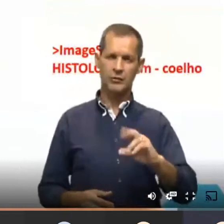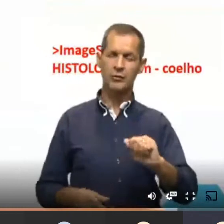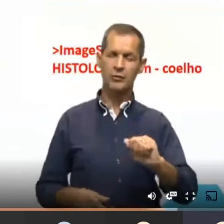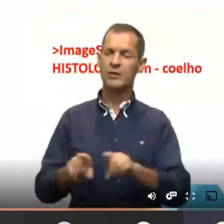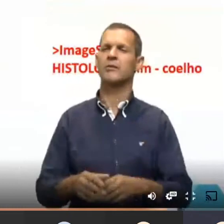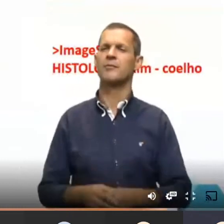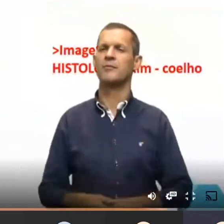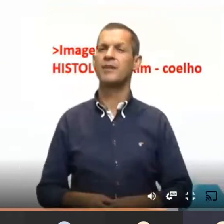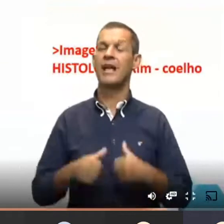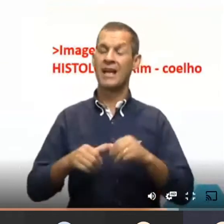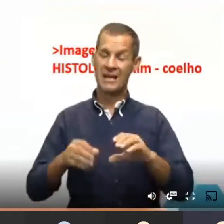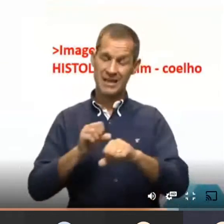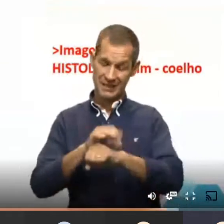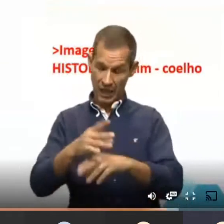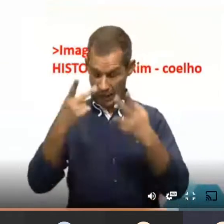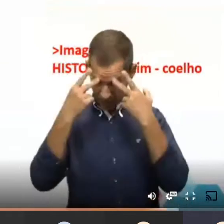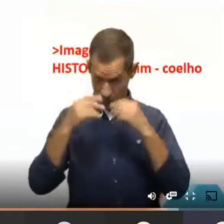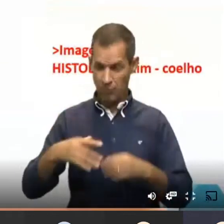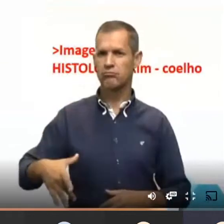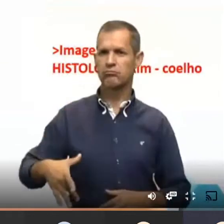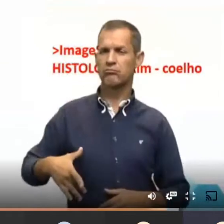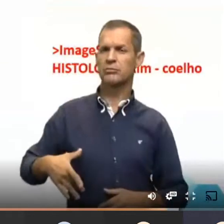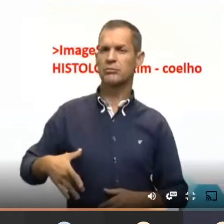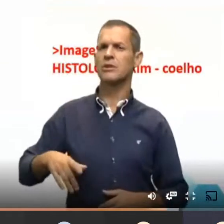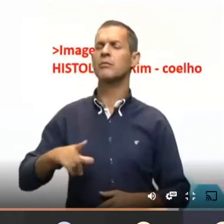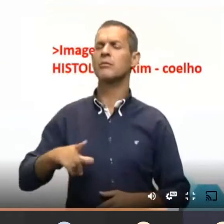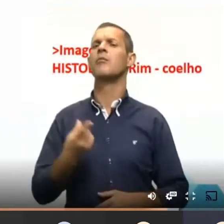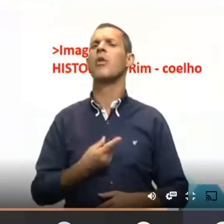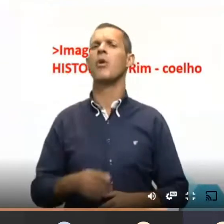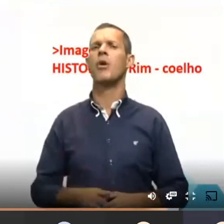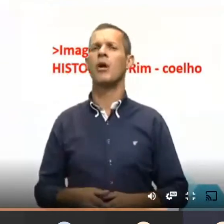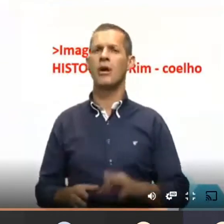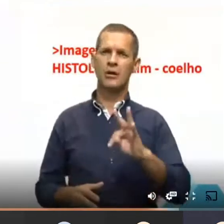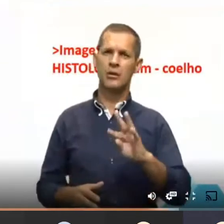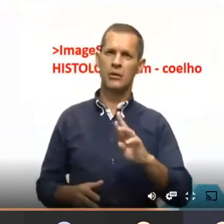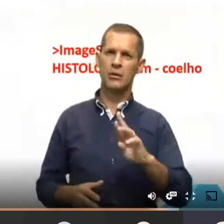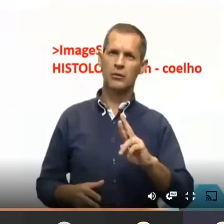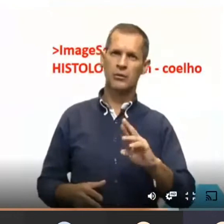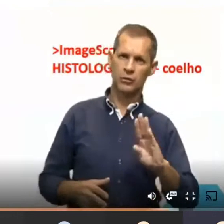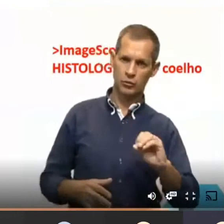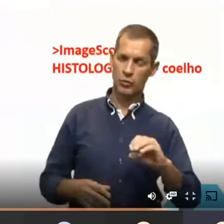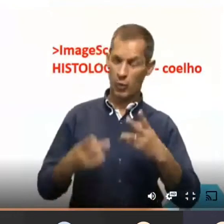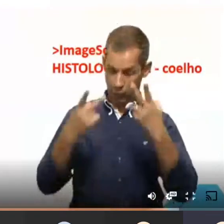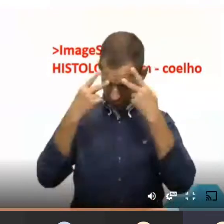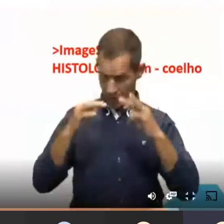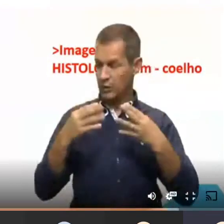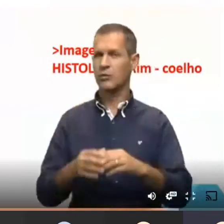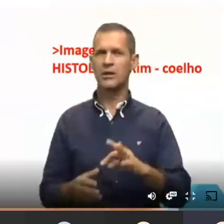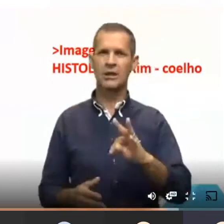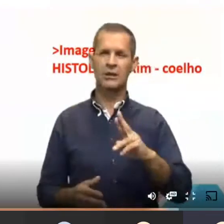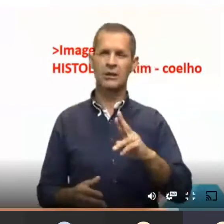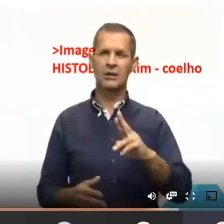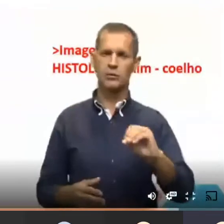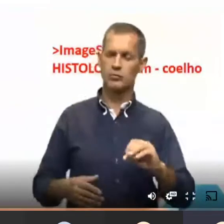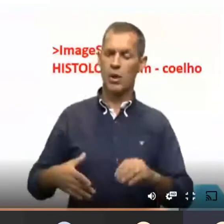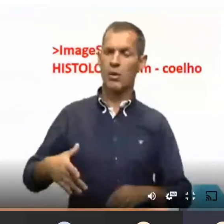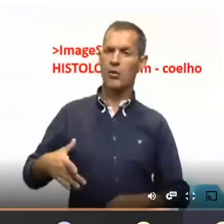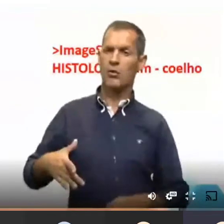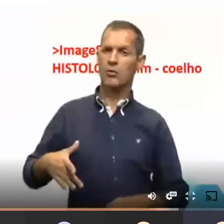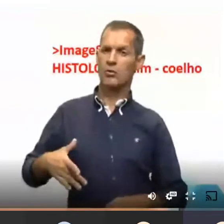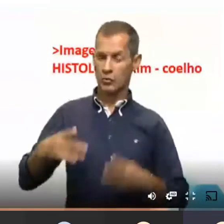degeneração hidrópica. Então nessa lâmina normal de Rim, nós temos túbulos normais, tá? Toda essa região são túbulos do